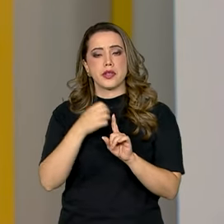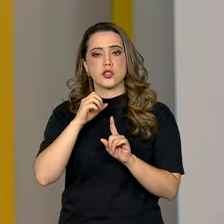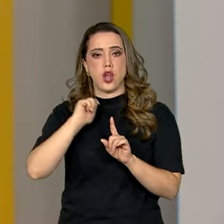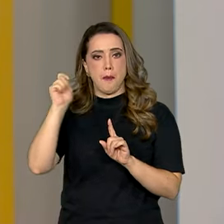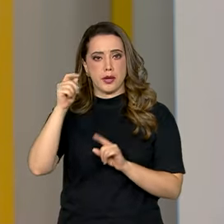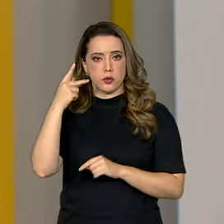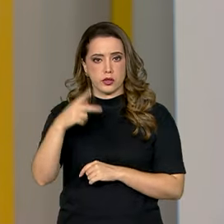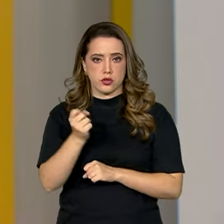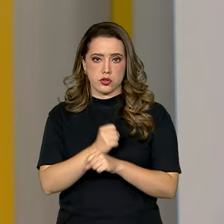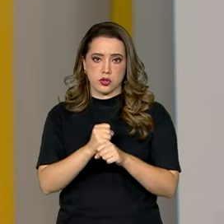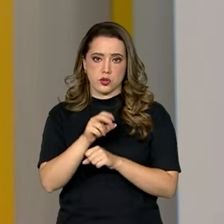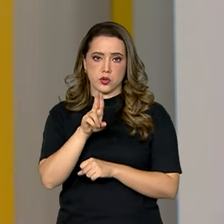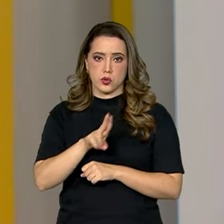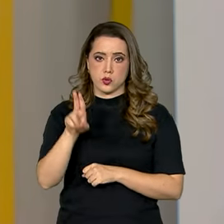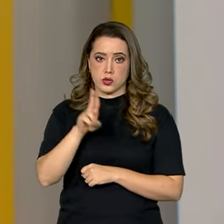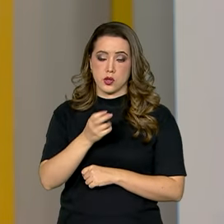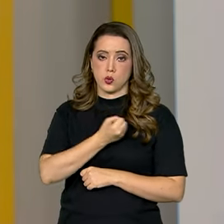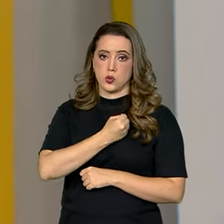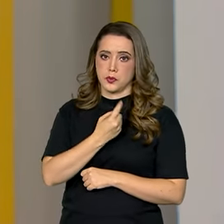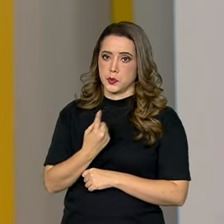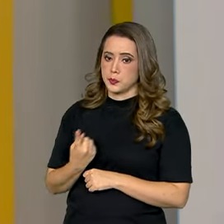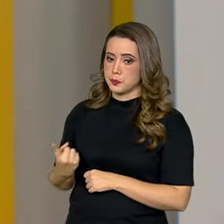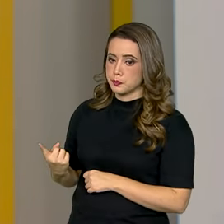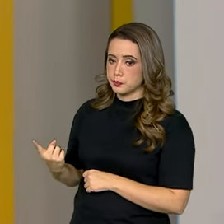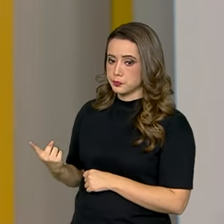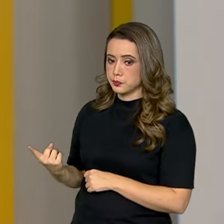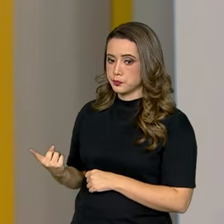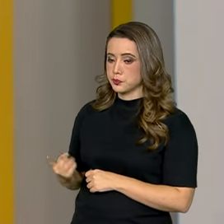que funciona pelo número